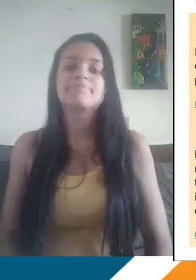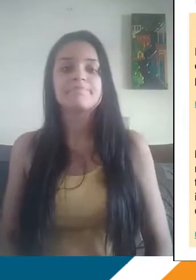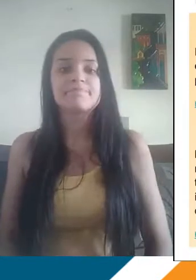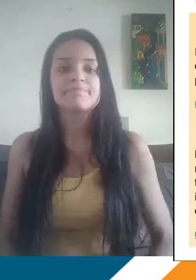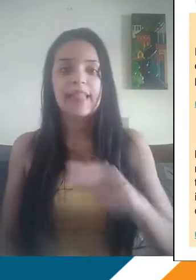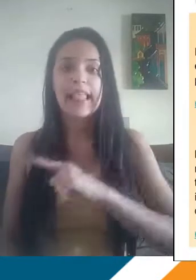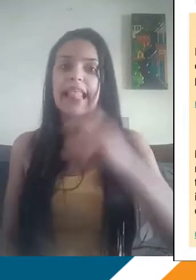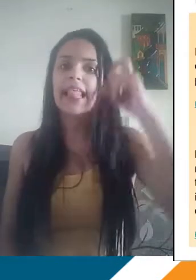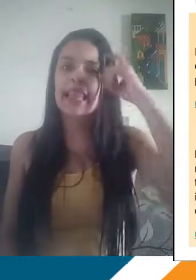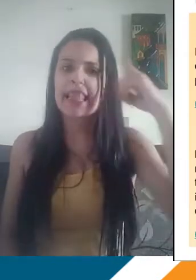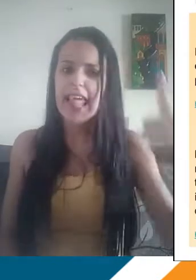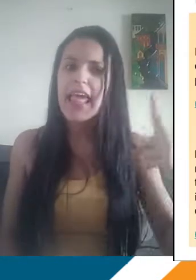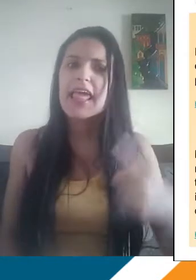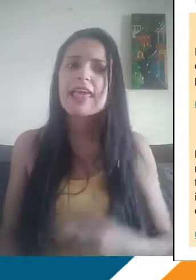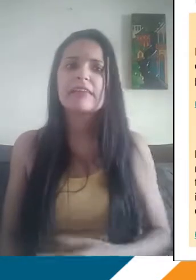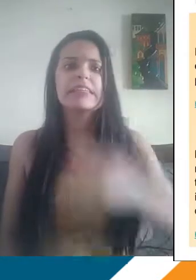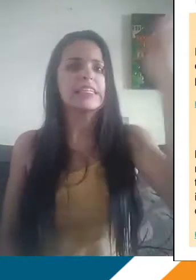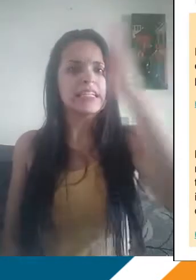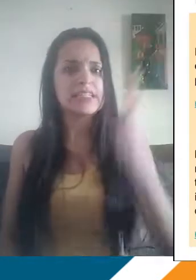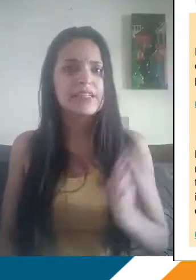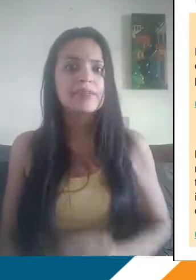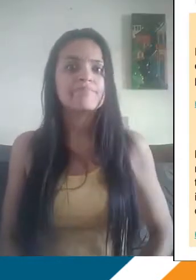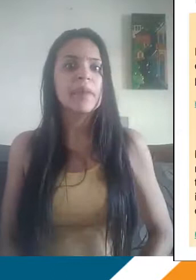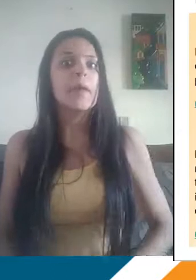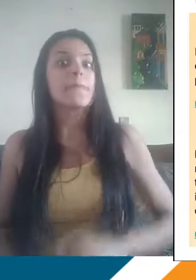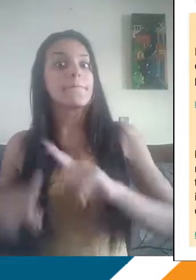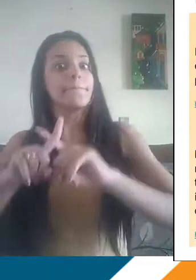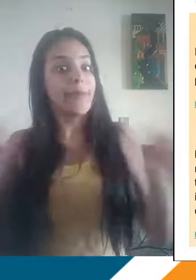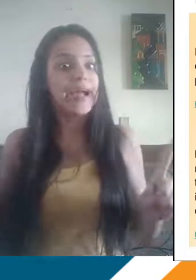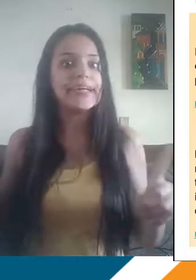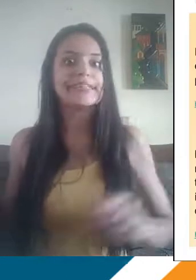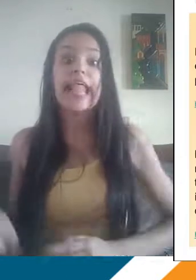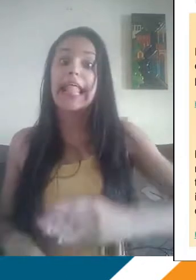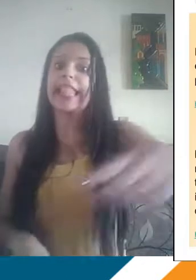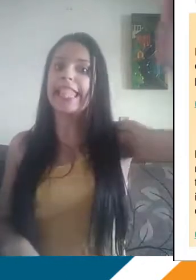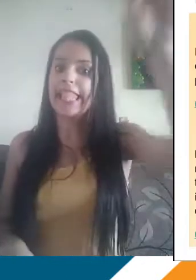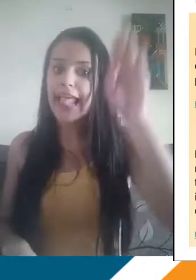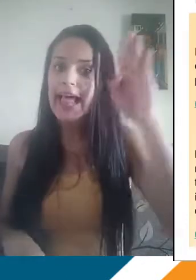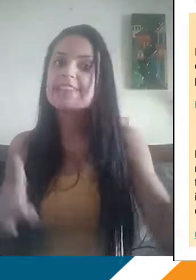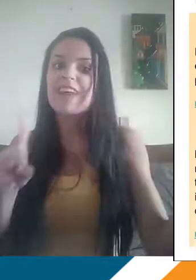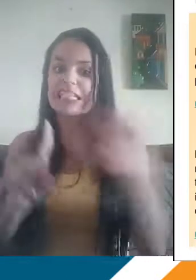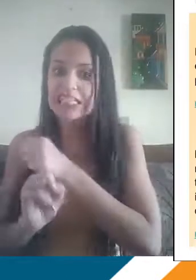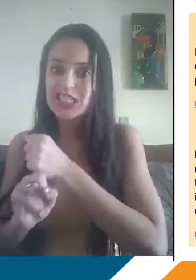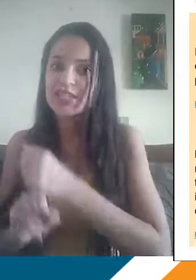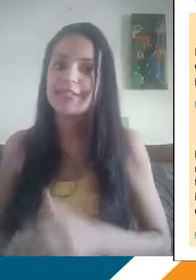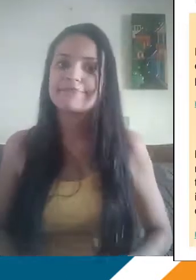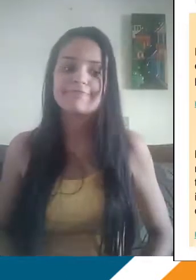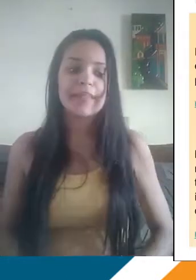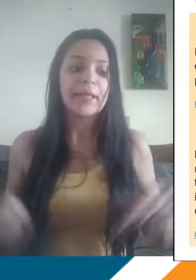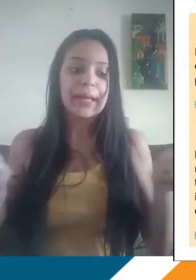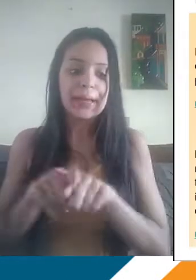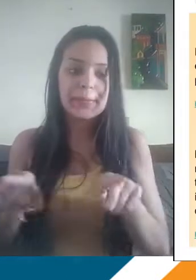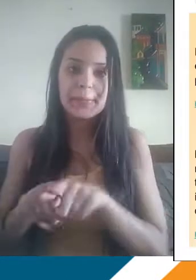que tinha inclinações, inclusive nazifascistas. Além disso, aconteceu também a Escola da Anta,